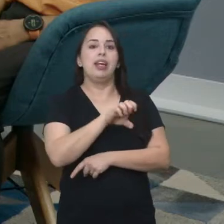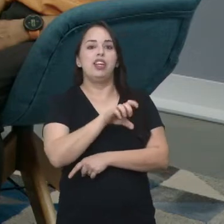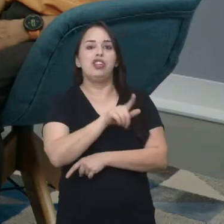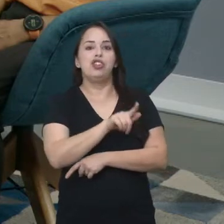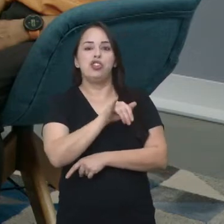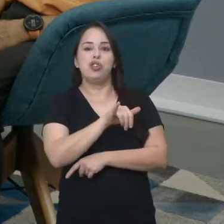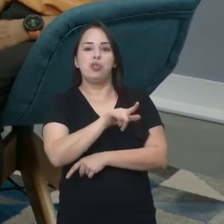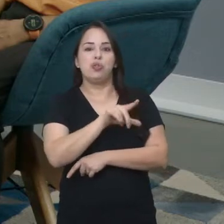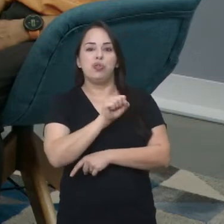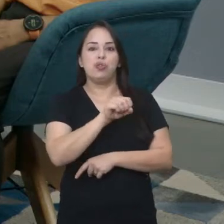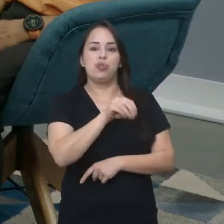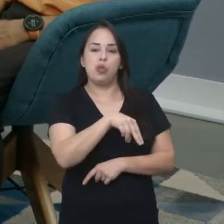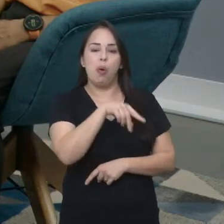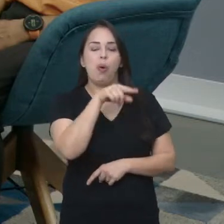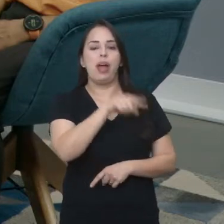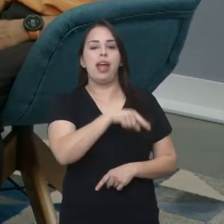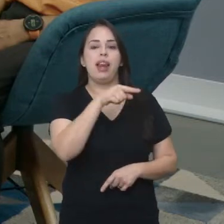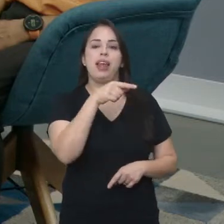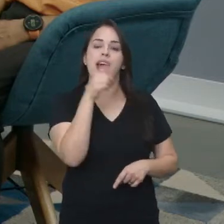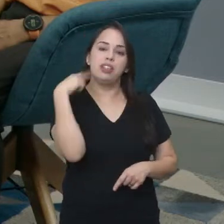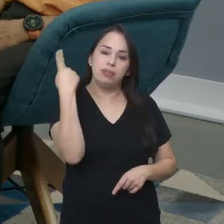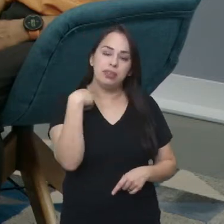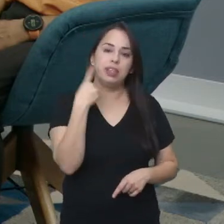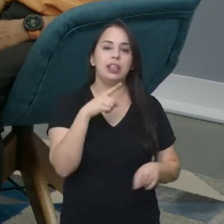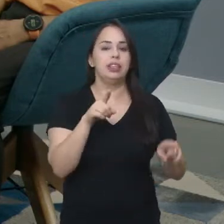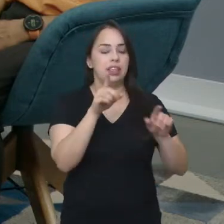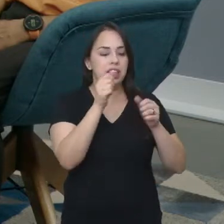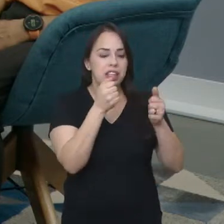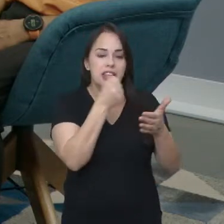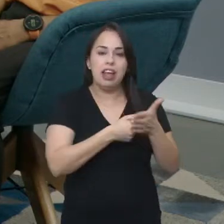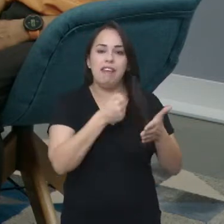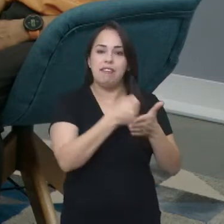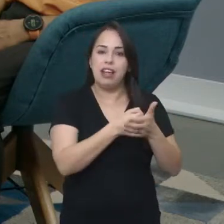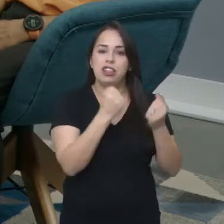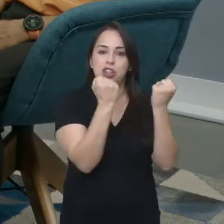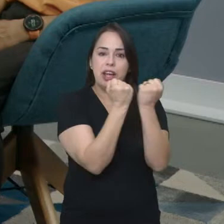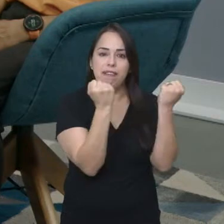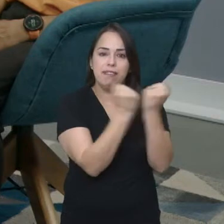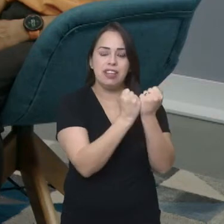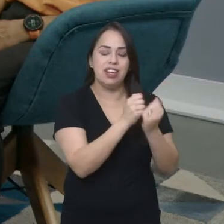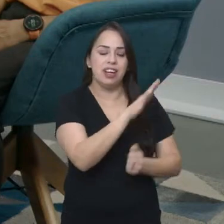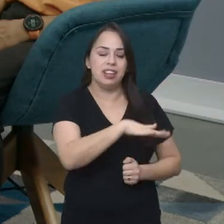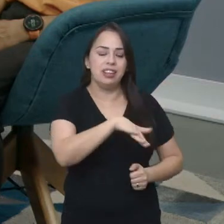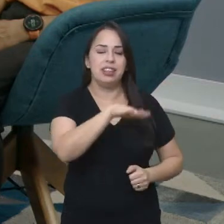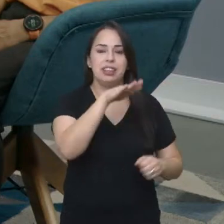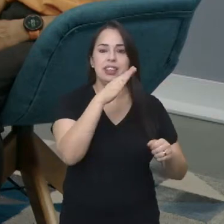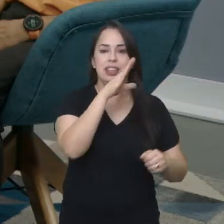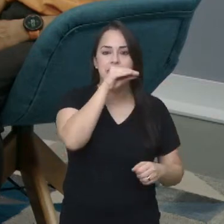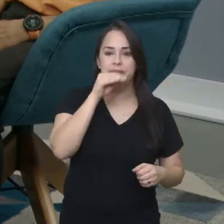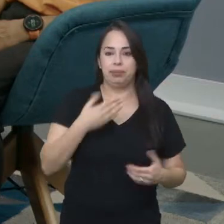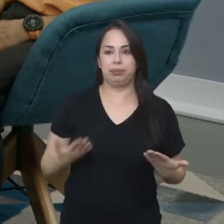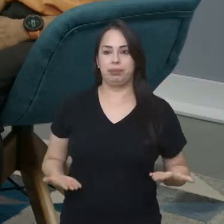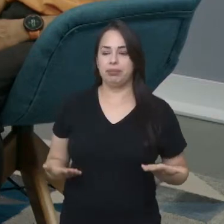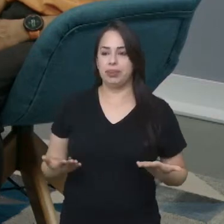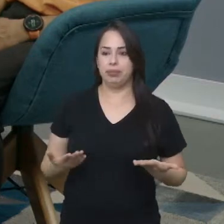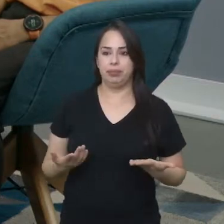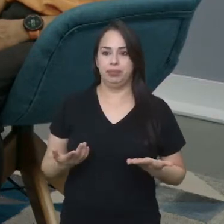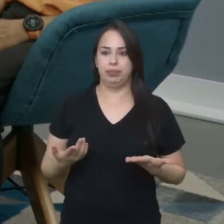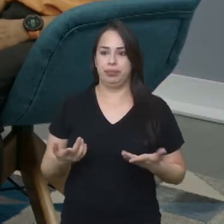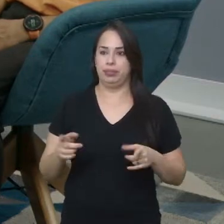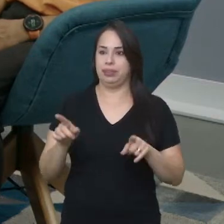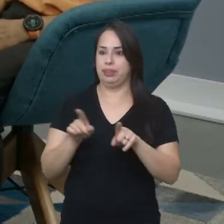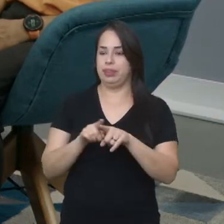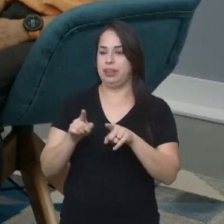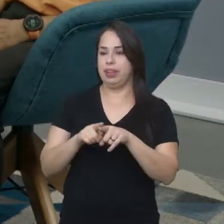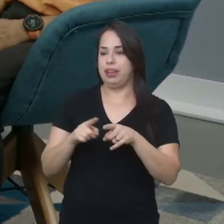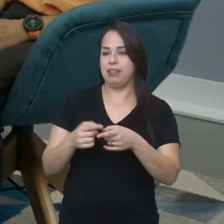o Centro de Defesa da Criança e do Adolescente. Bom, queria retornar falando sobre as vagas nas creches,